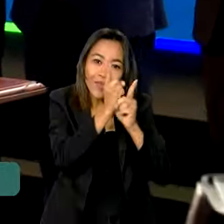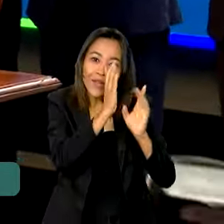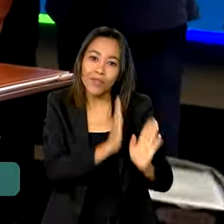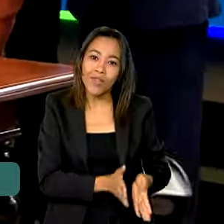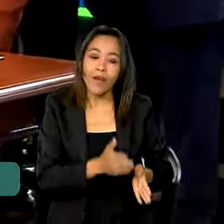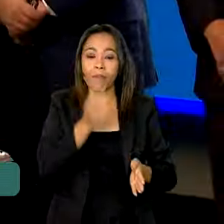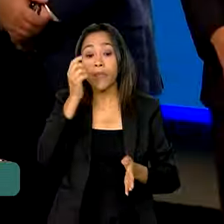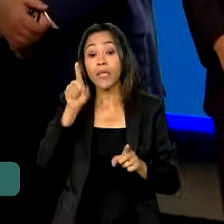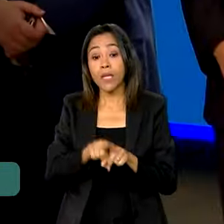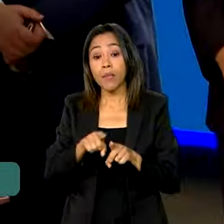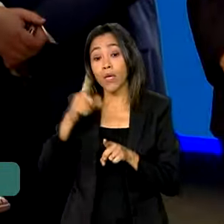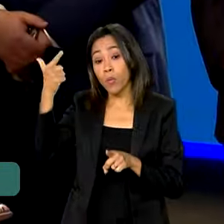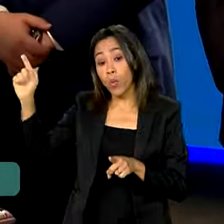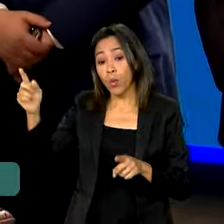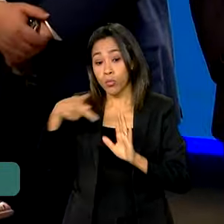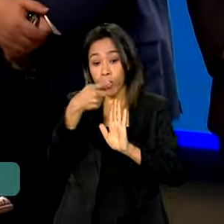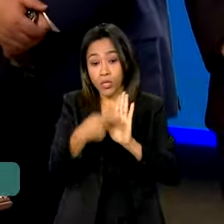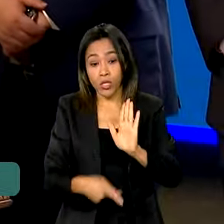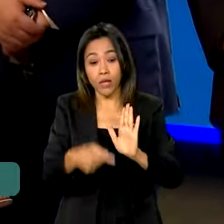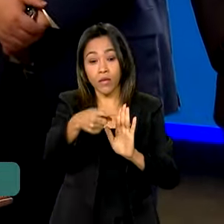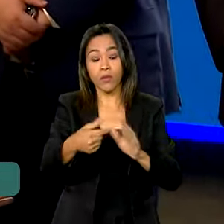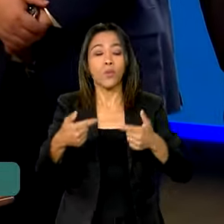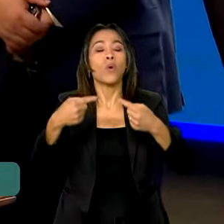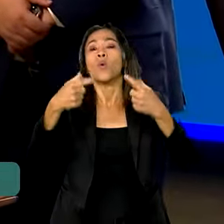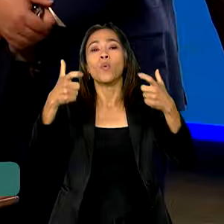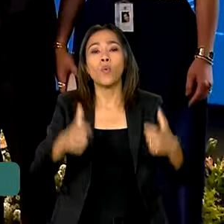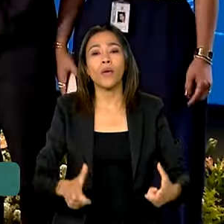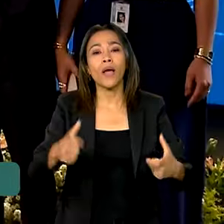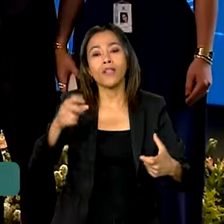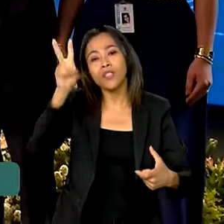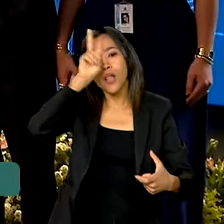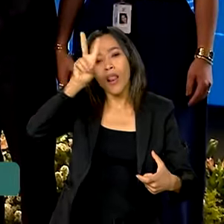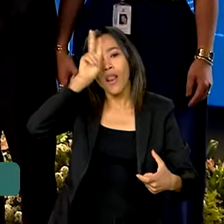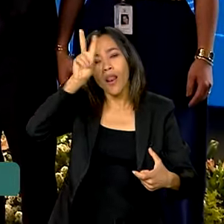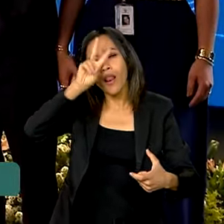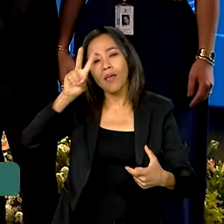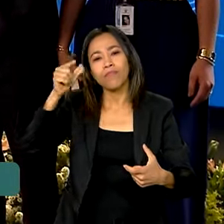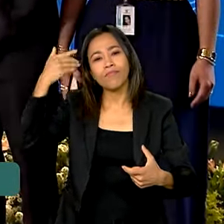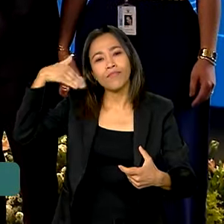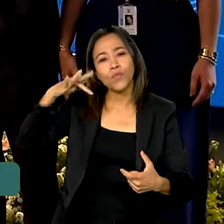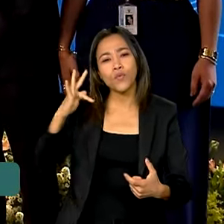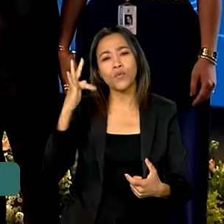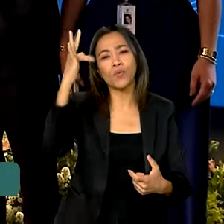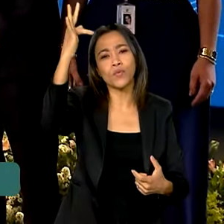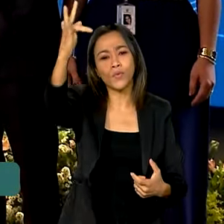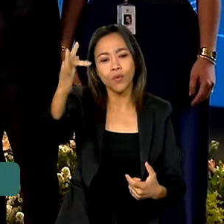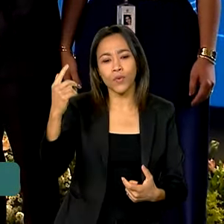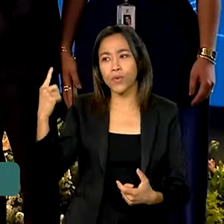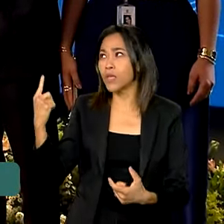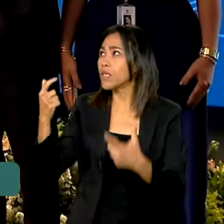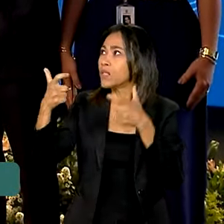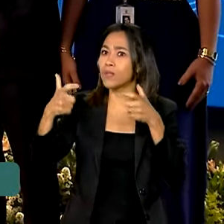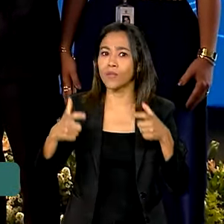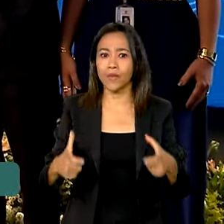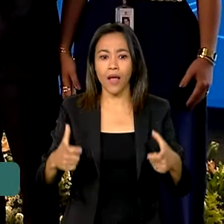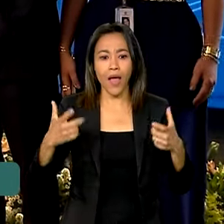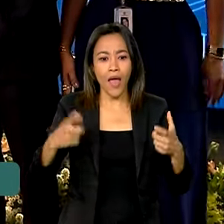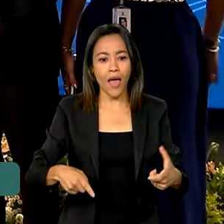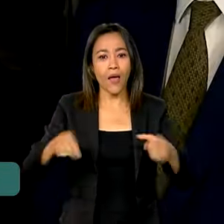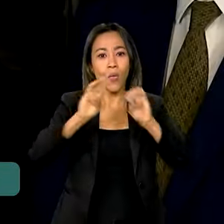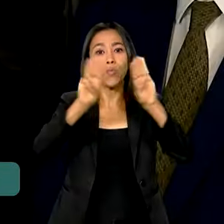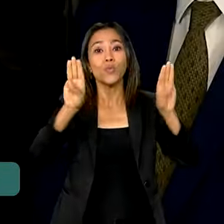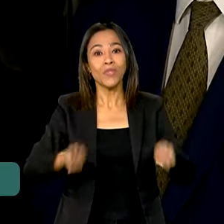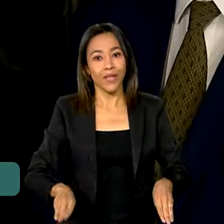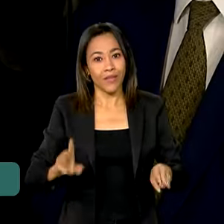projeto do Centro de Memória do Ministério da Justiça e Segurança Pública, que no futuro será transformado em um